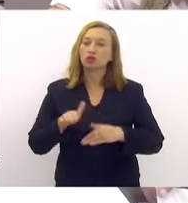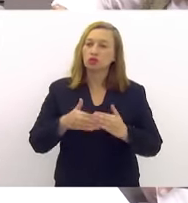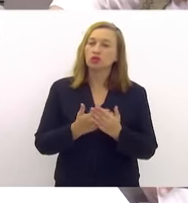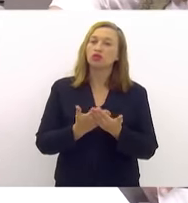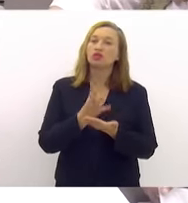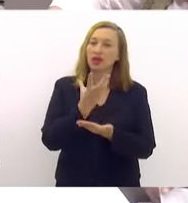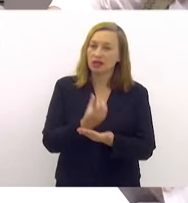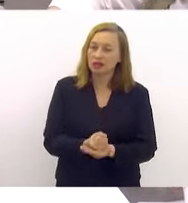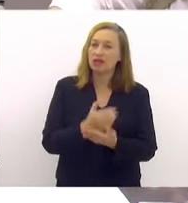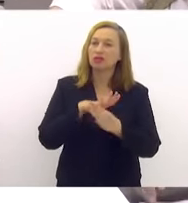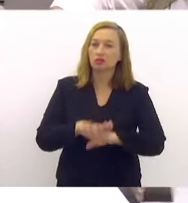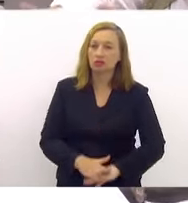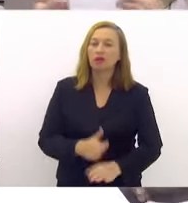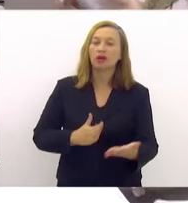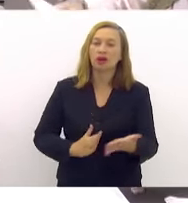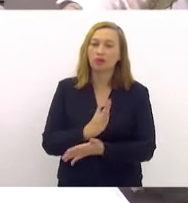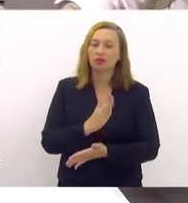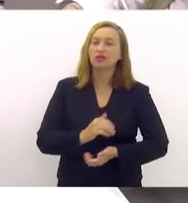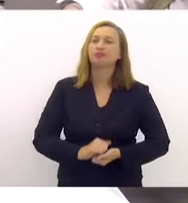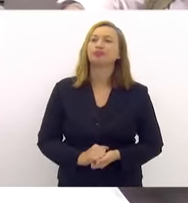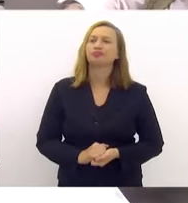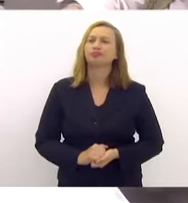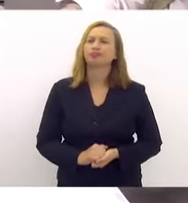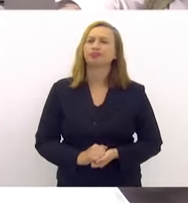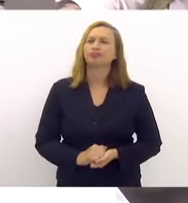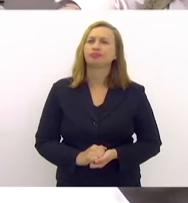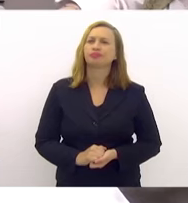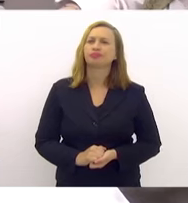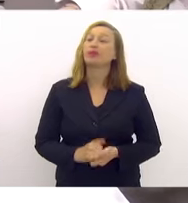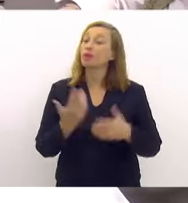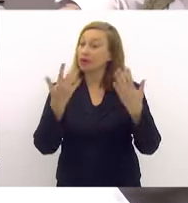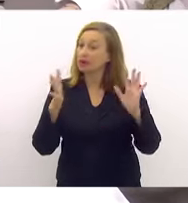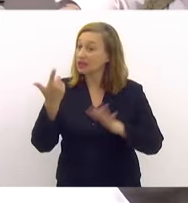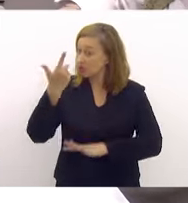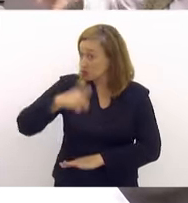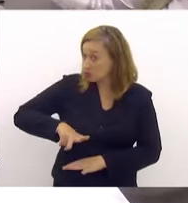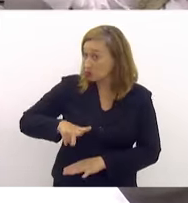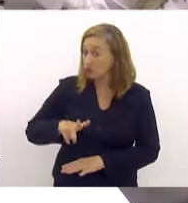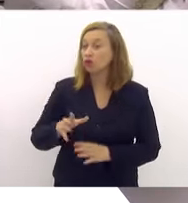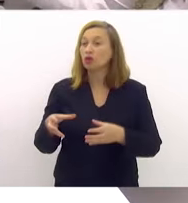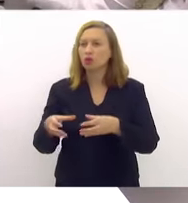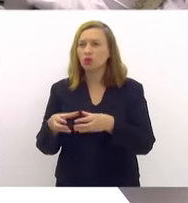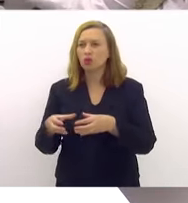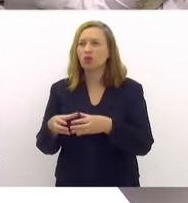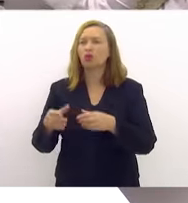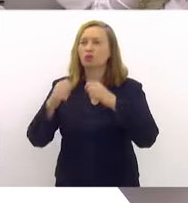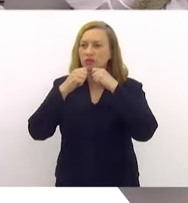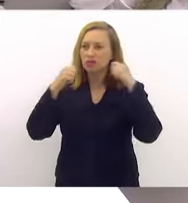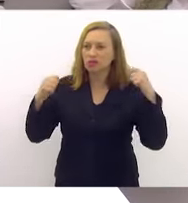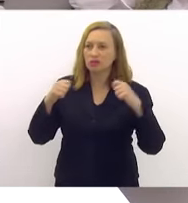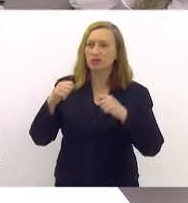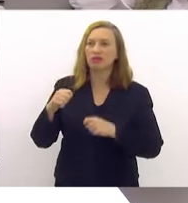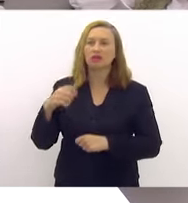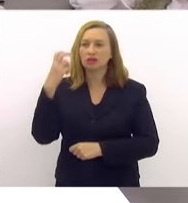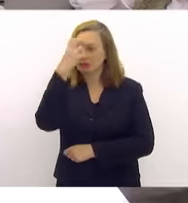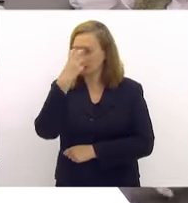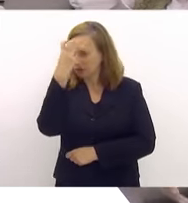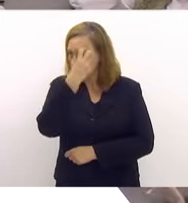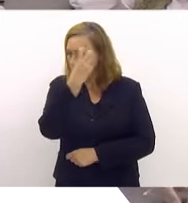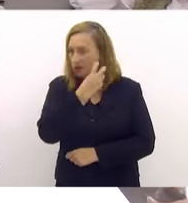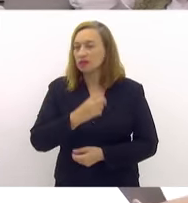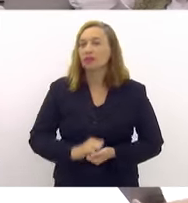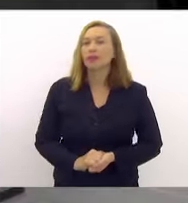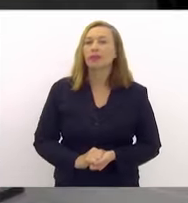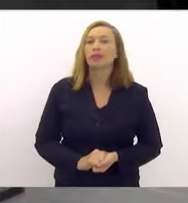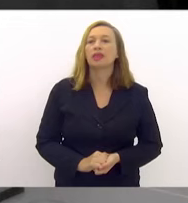que aprovam, permaneçam como estão, aprovado. Parabenizar mais uma vez a equipe da deputada Verônica. Passo